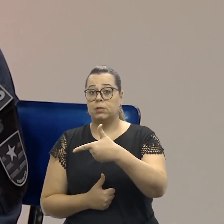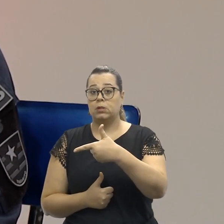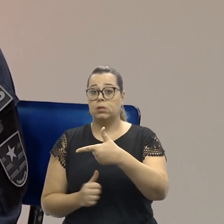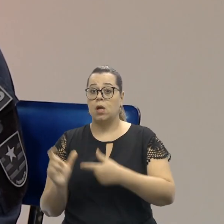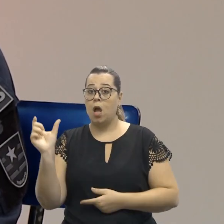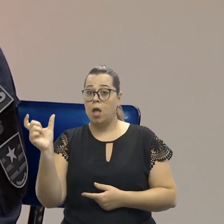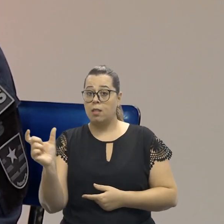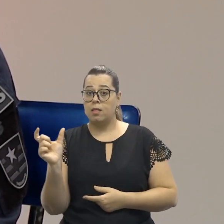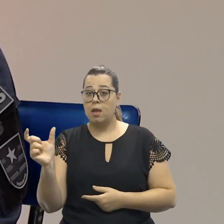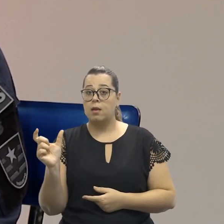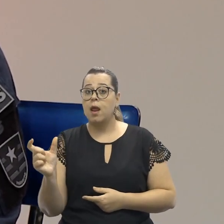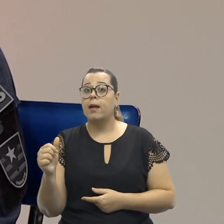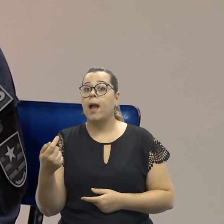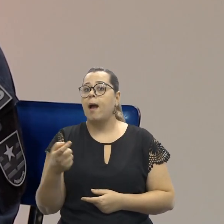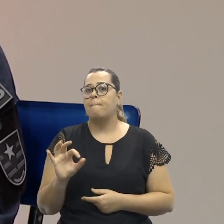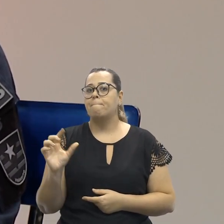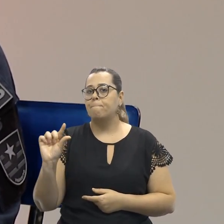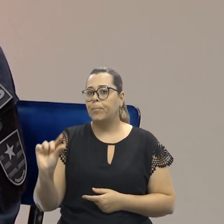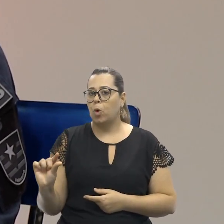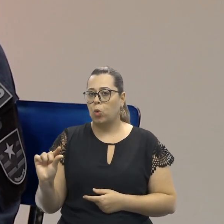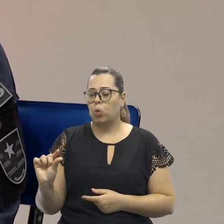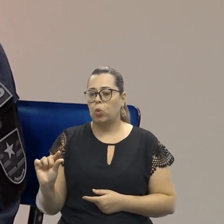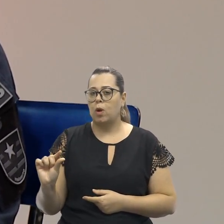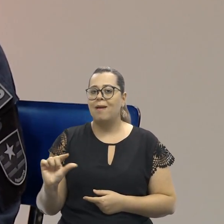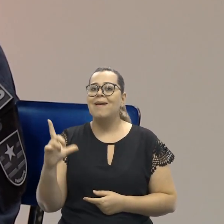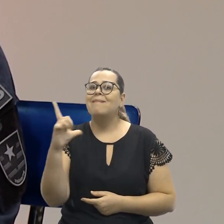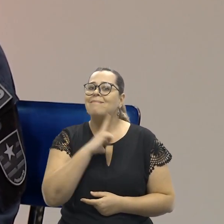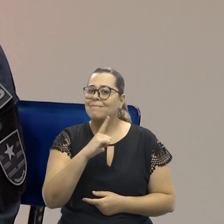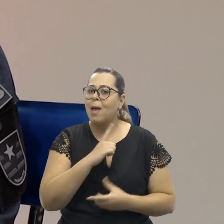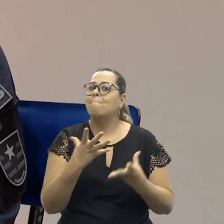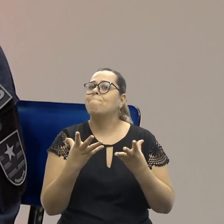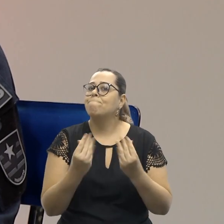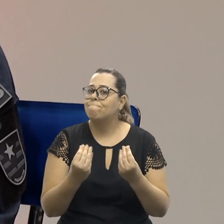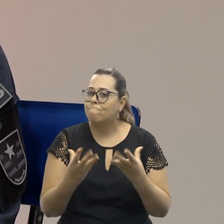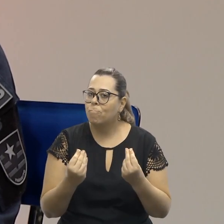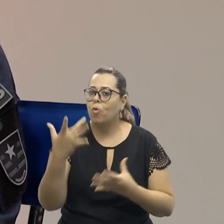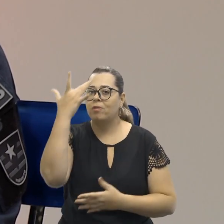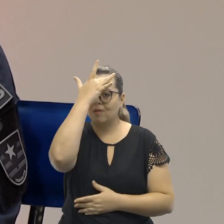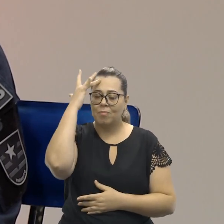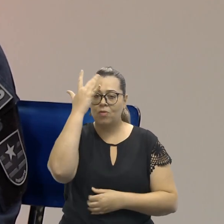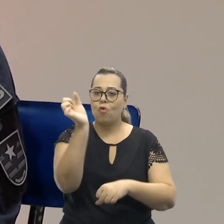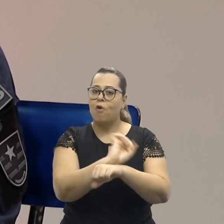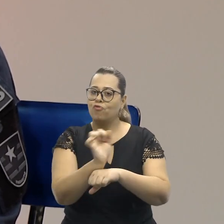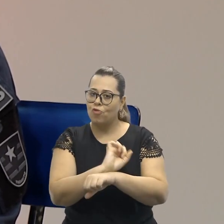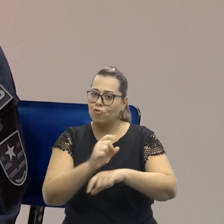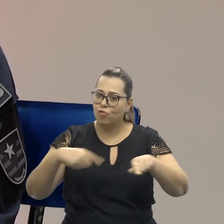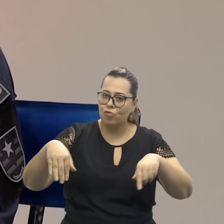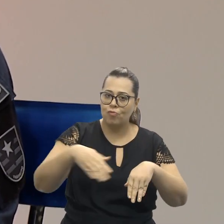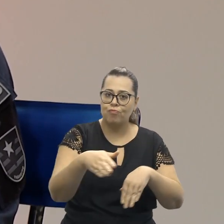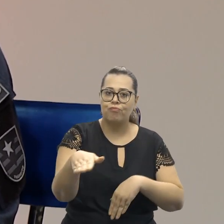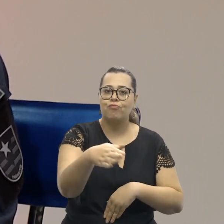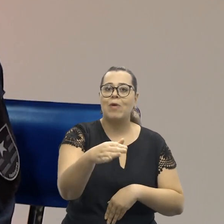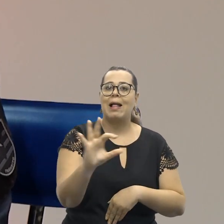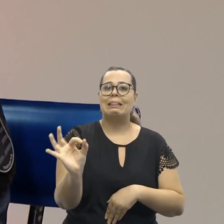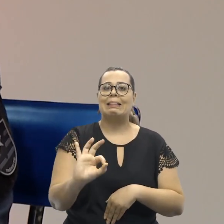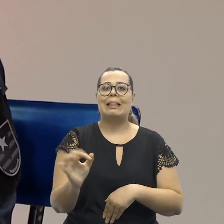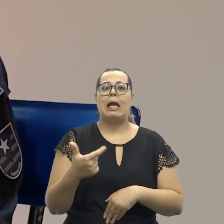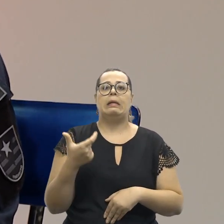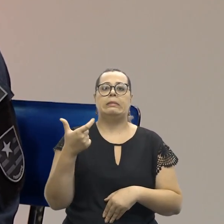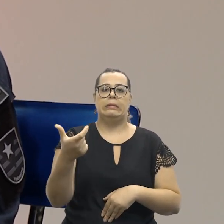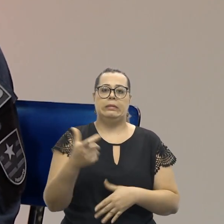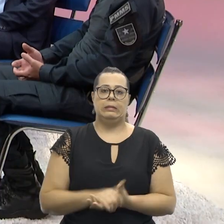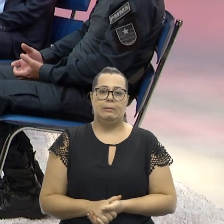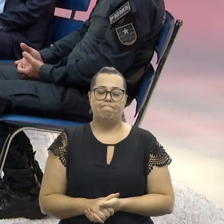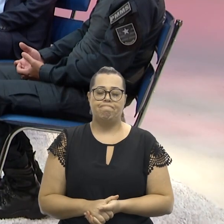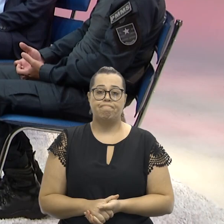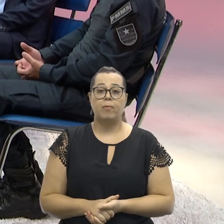O que nos leva a deduzir que existem muitas pessoas no trânsito dirigindo sem a carteira nacional de habilitação. Mas quando nós falamos em carteira nacional